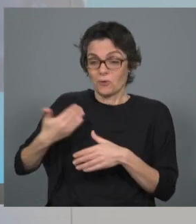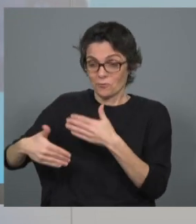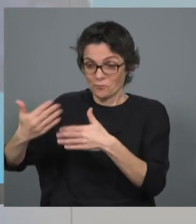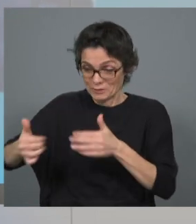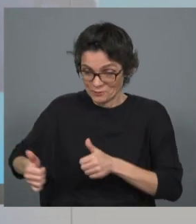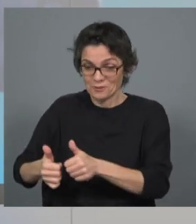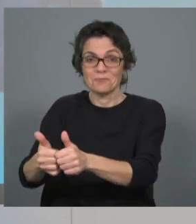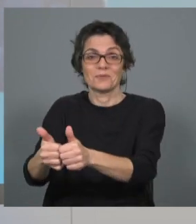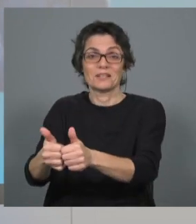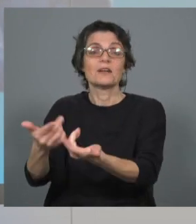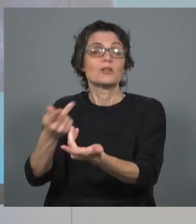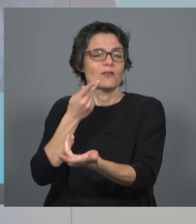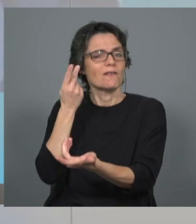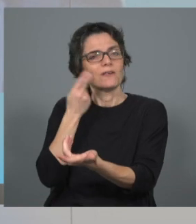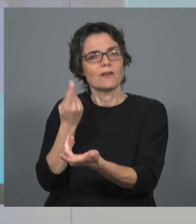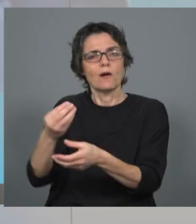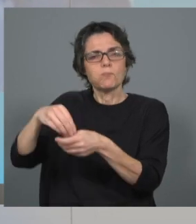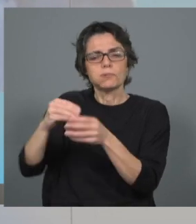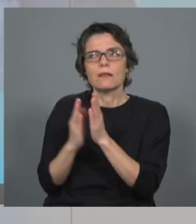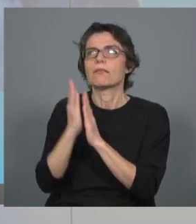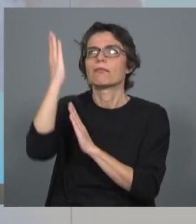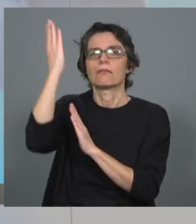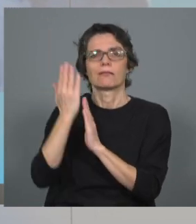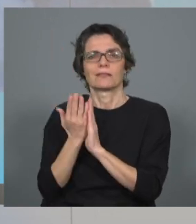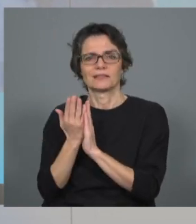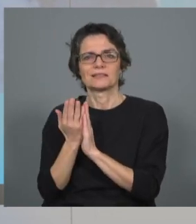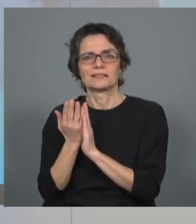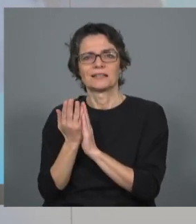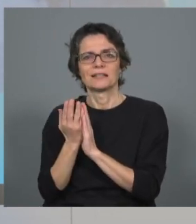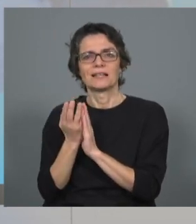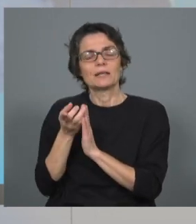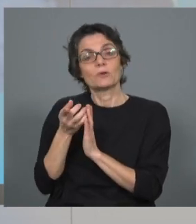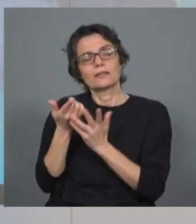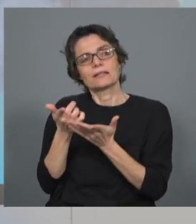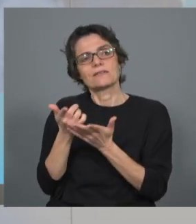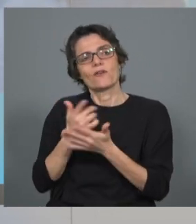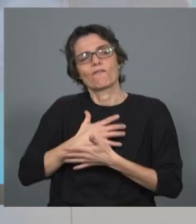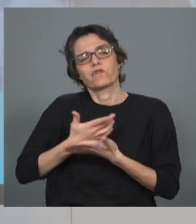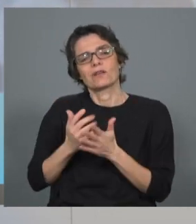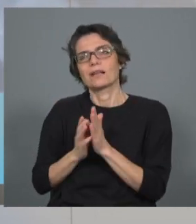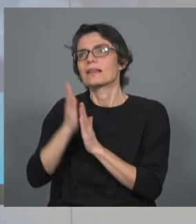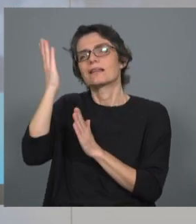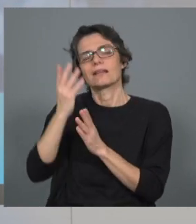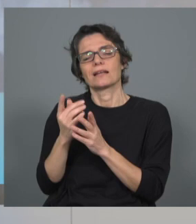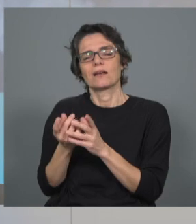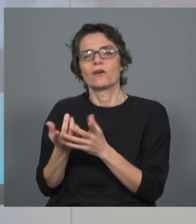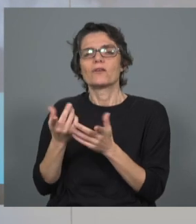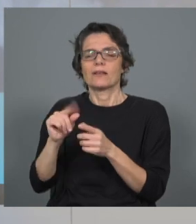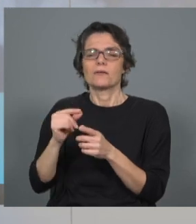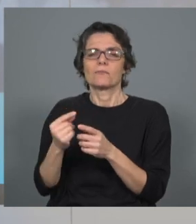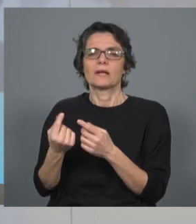percurso vocacional são vividas com a totalidade de Deus. E por isso, talvez a vocação complemente também depois a nível